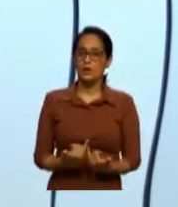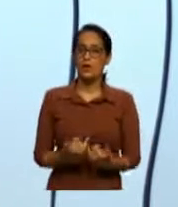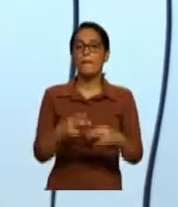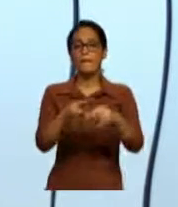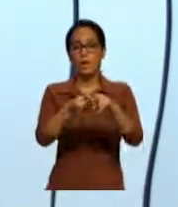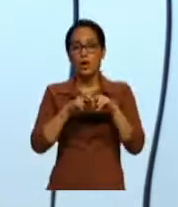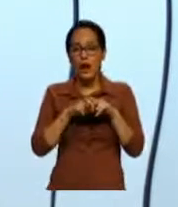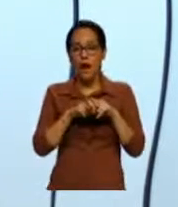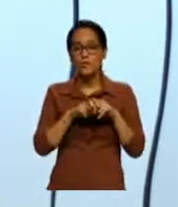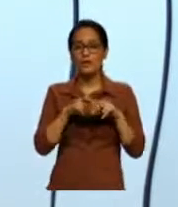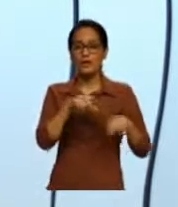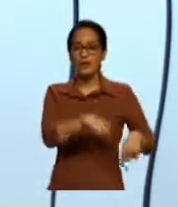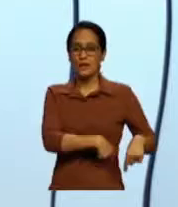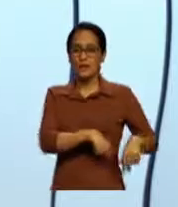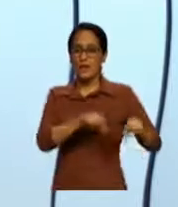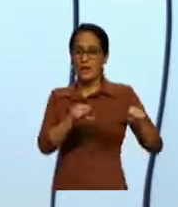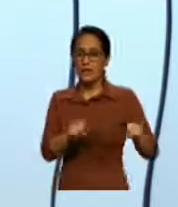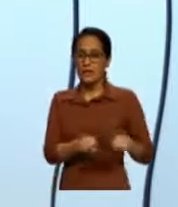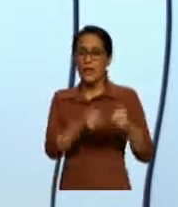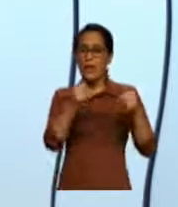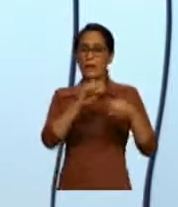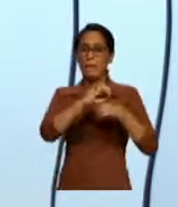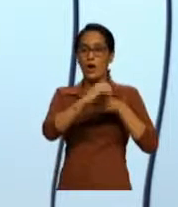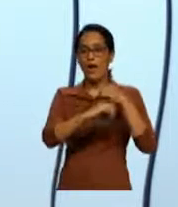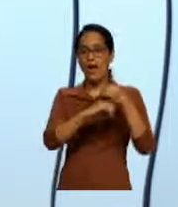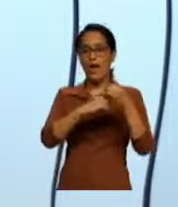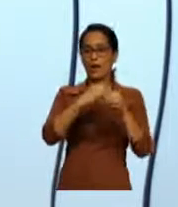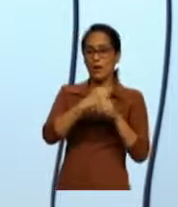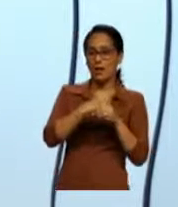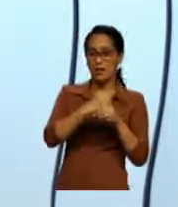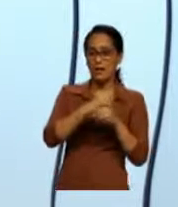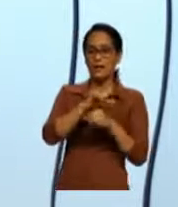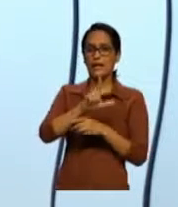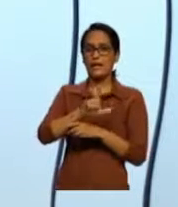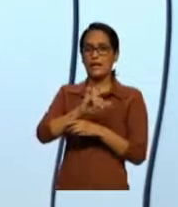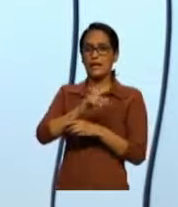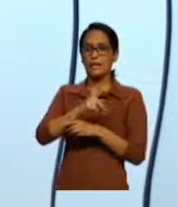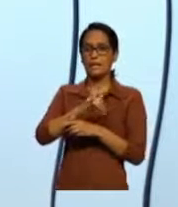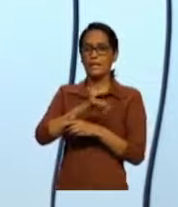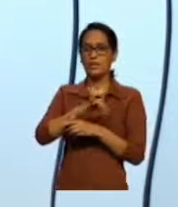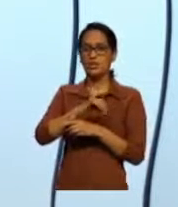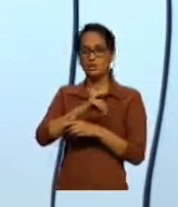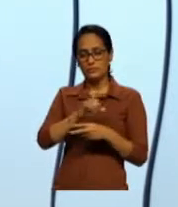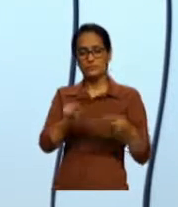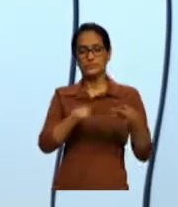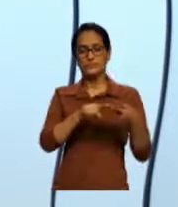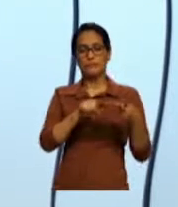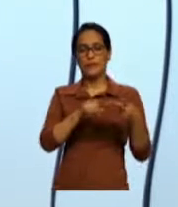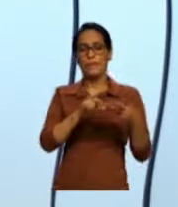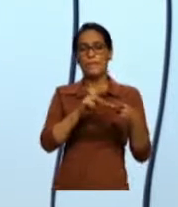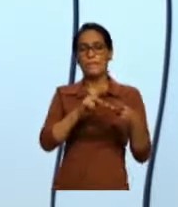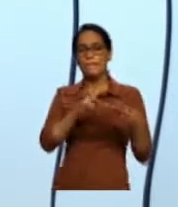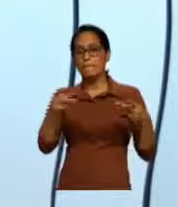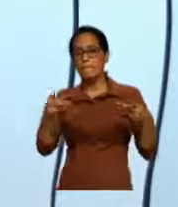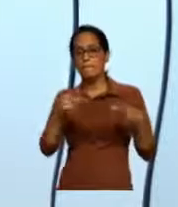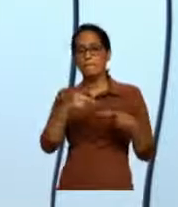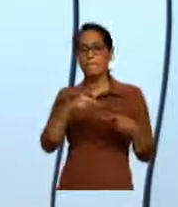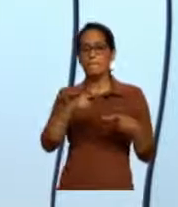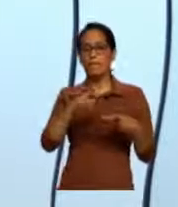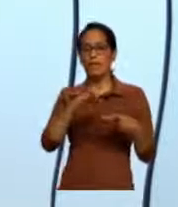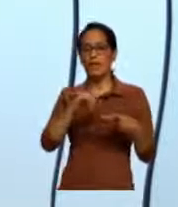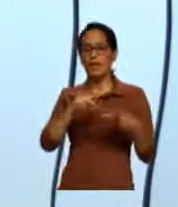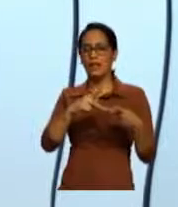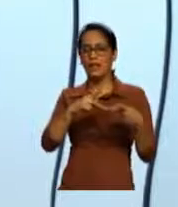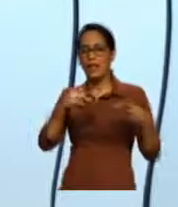dessa quebra de lipídio, quebra de proteína, e que vai ser muito ruim para o nosso